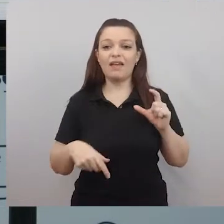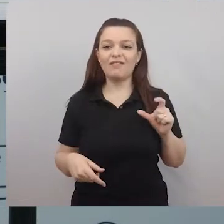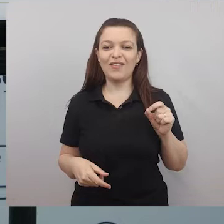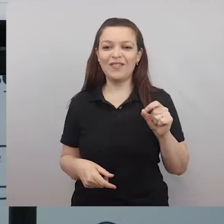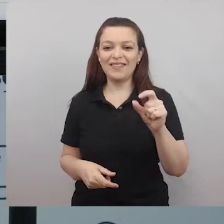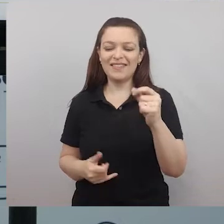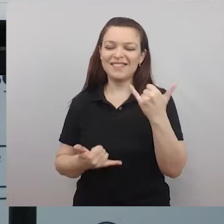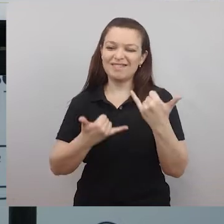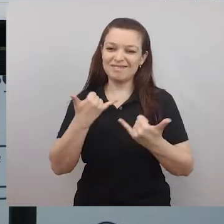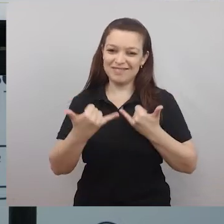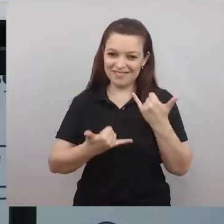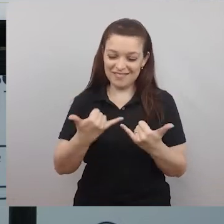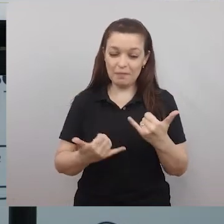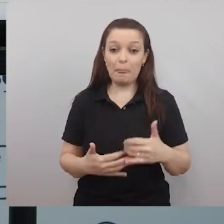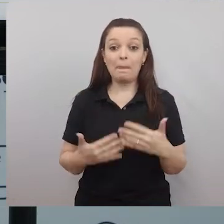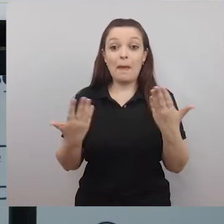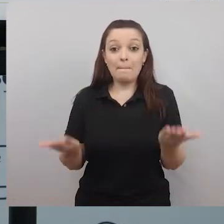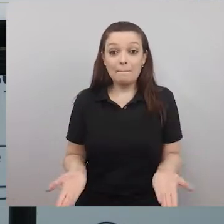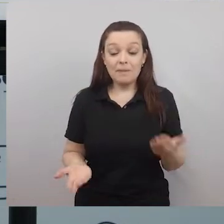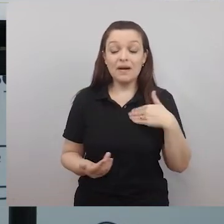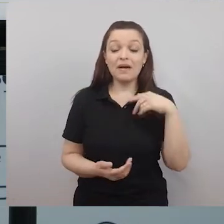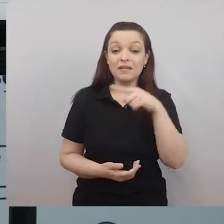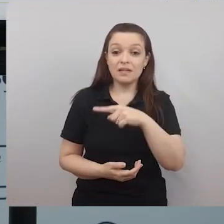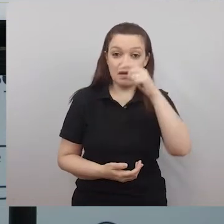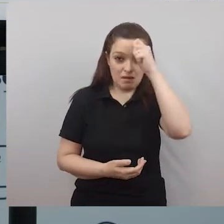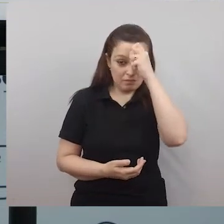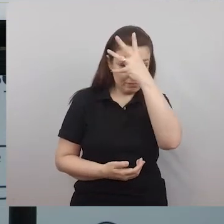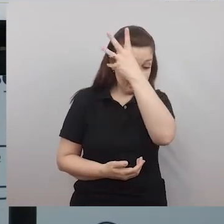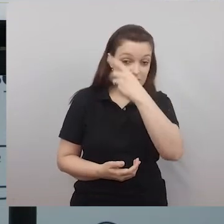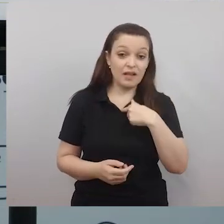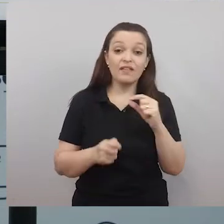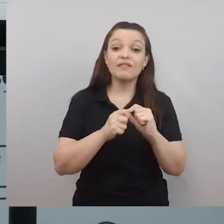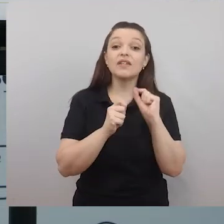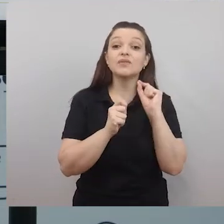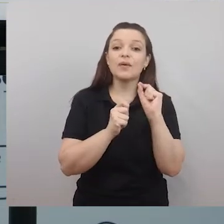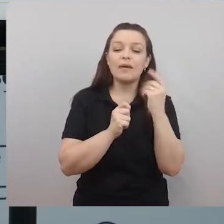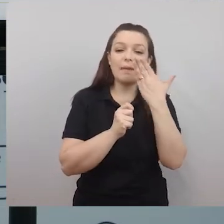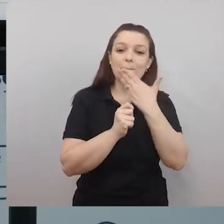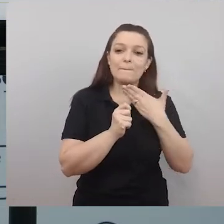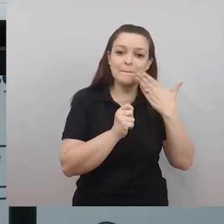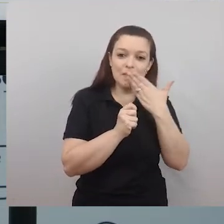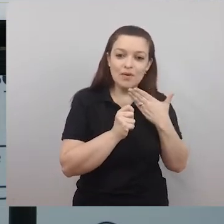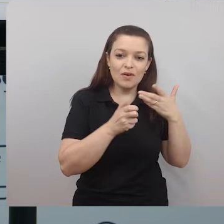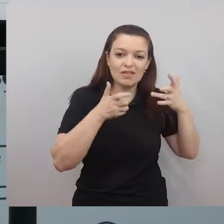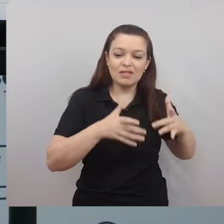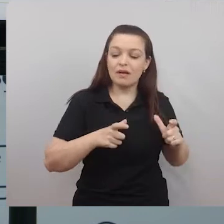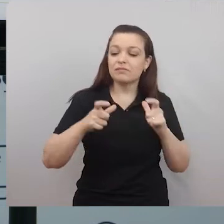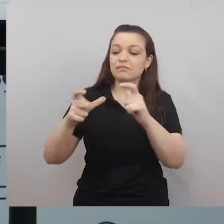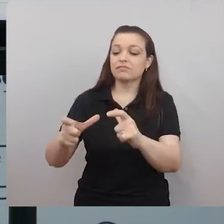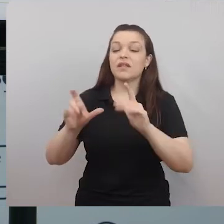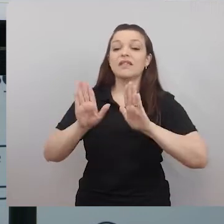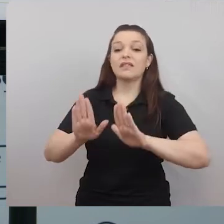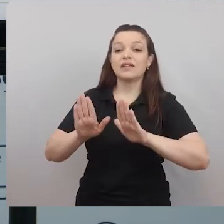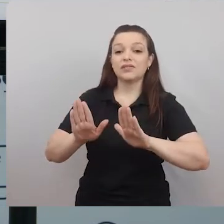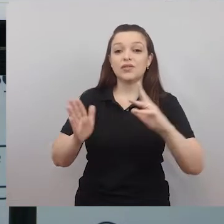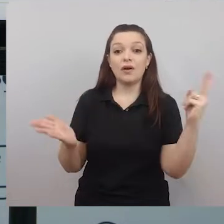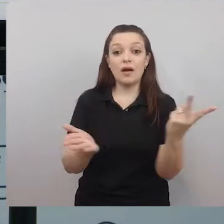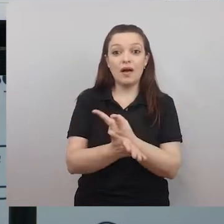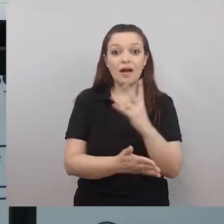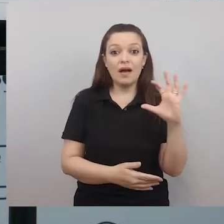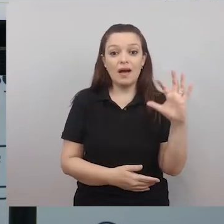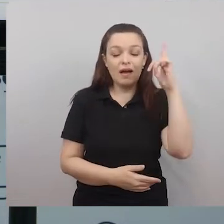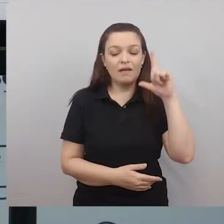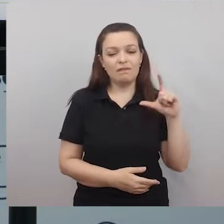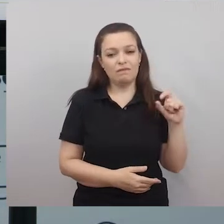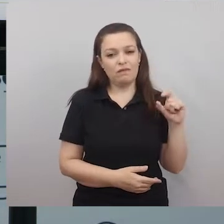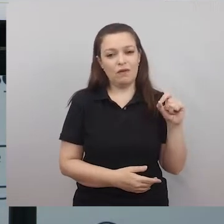formigueiro. Mas no caso aqui do Armandinho, na verdade, ele pegou um pedaço de bolo e colocou na pia. E